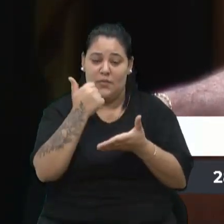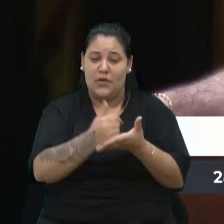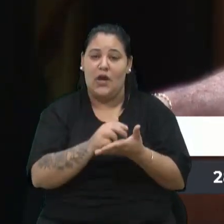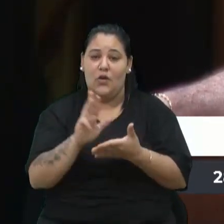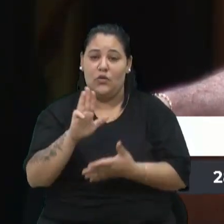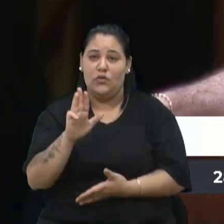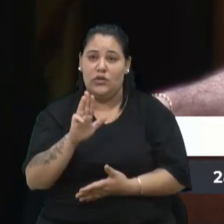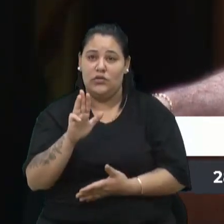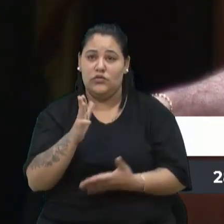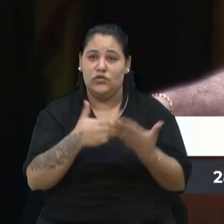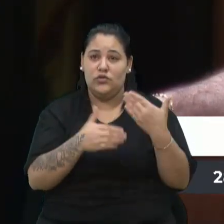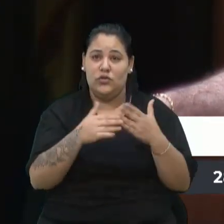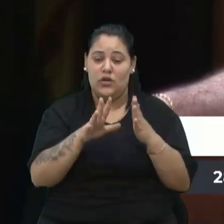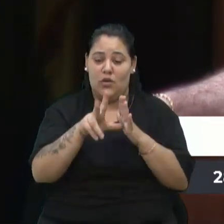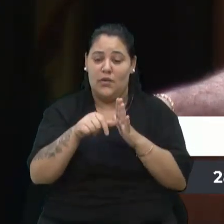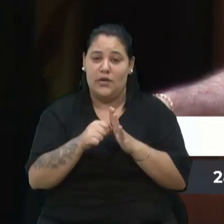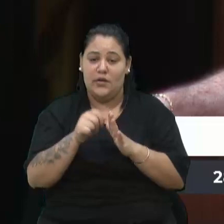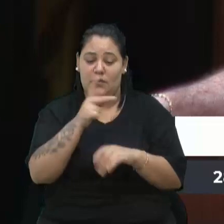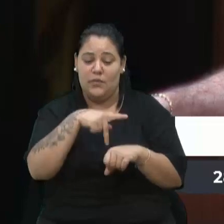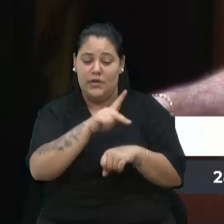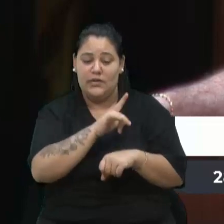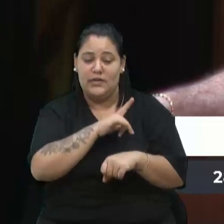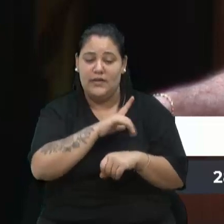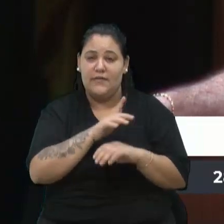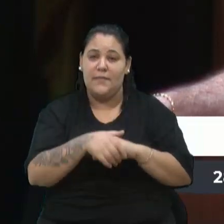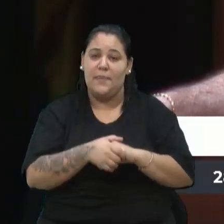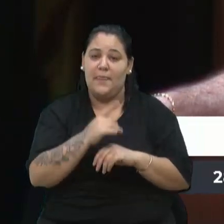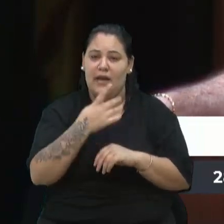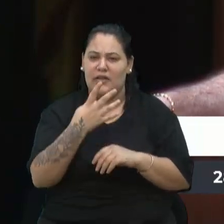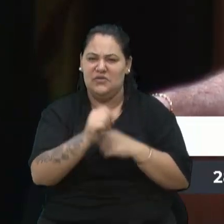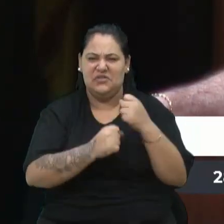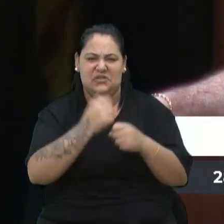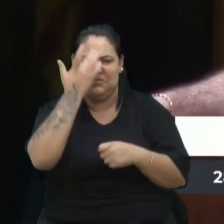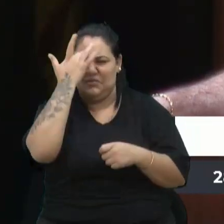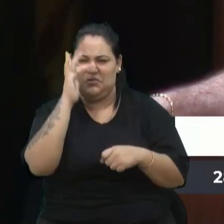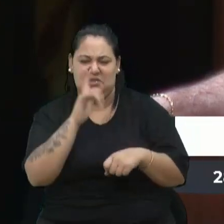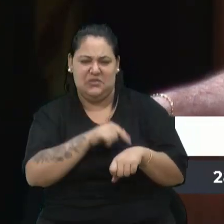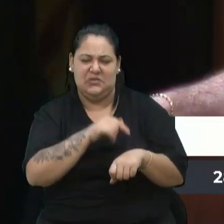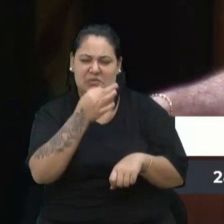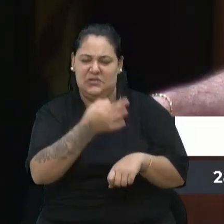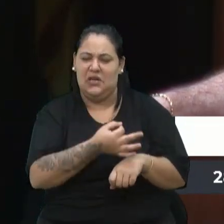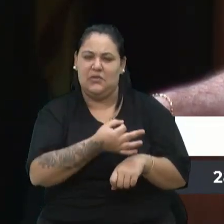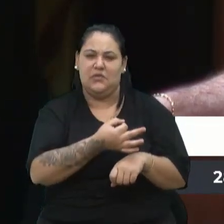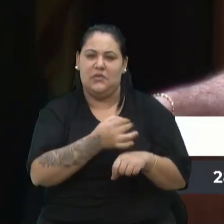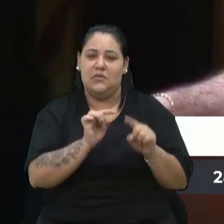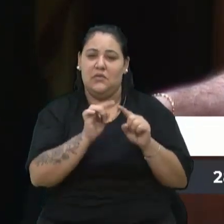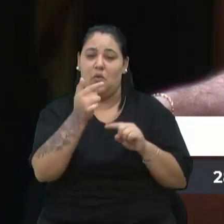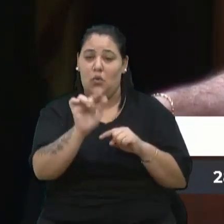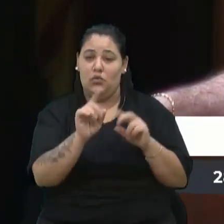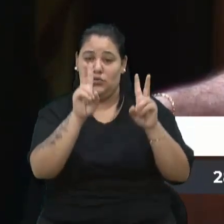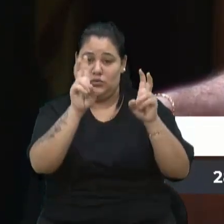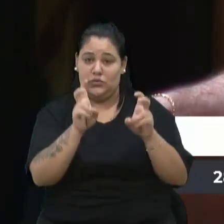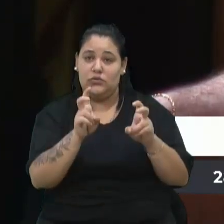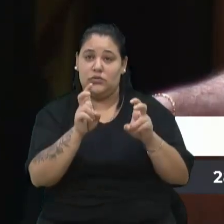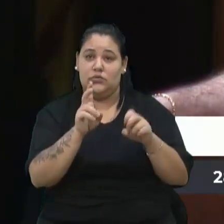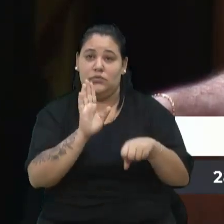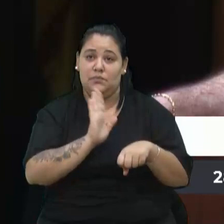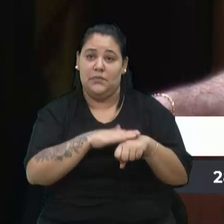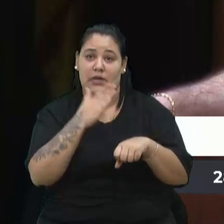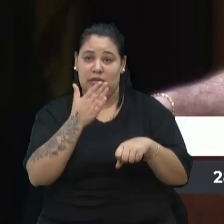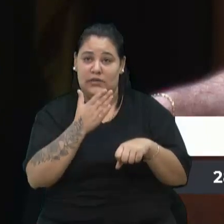teve. Em 14 anos, sei lá quanto tempo que foi. Entendeu? Outro assunto